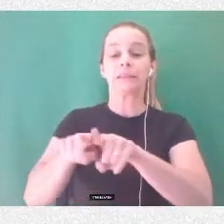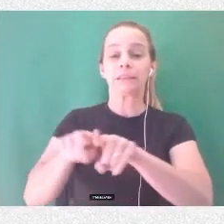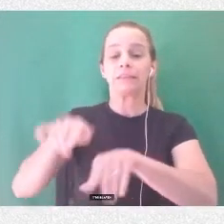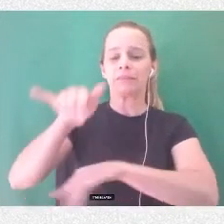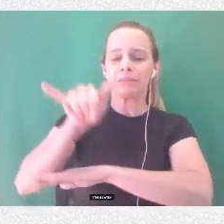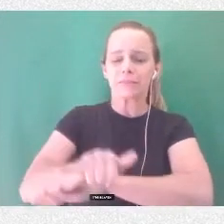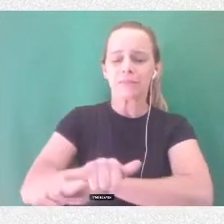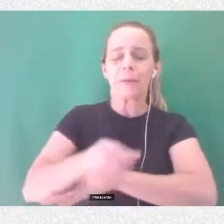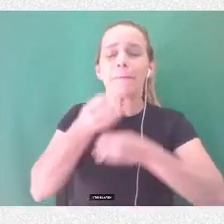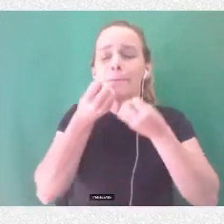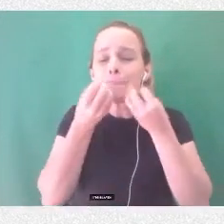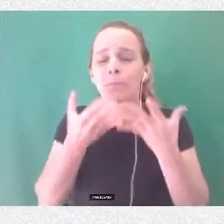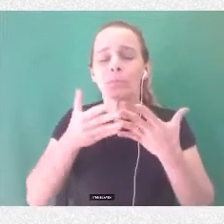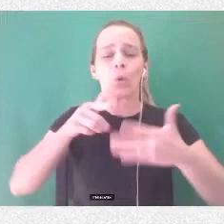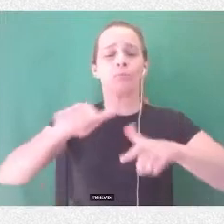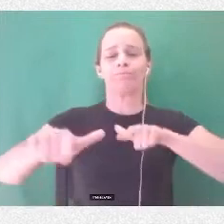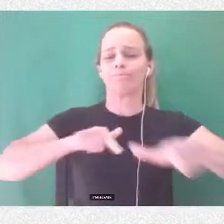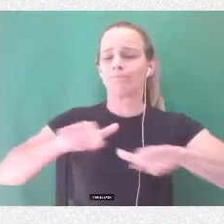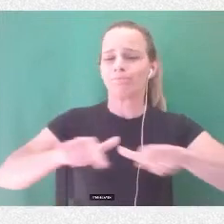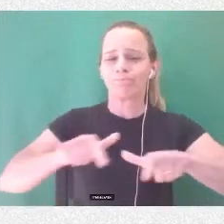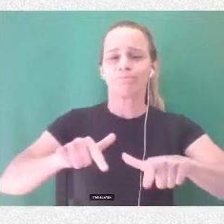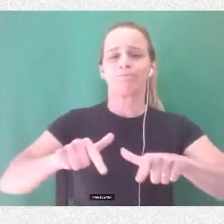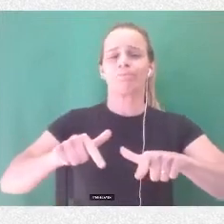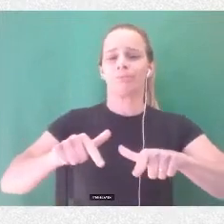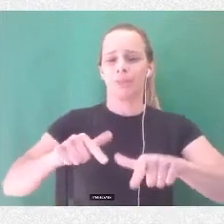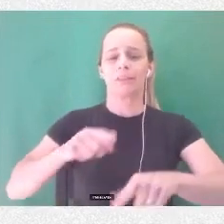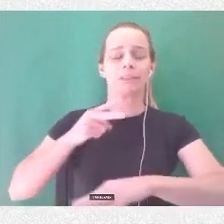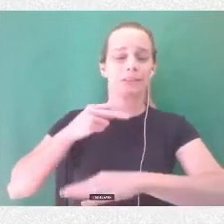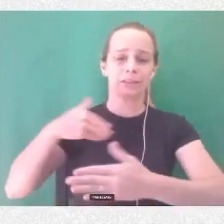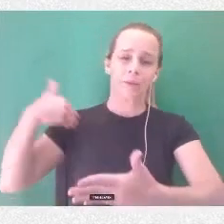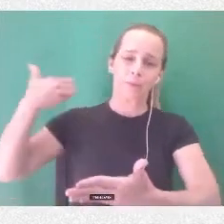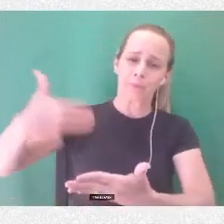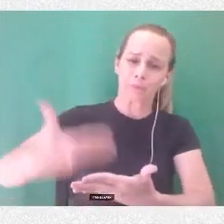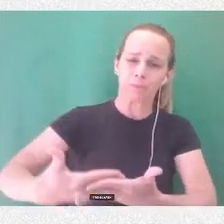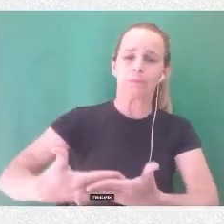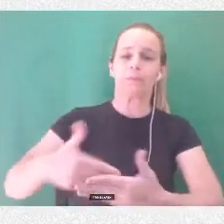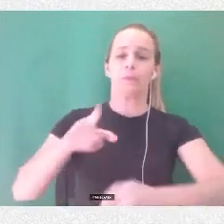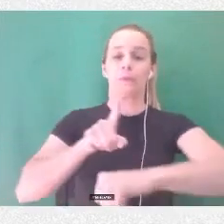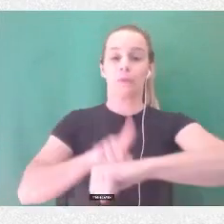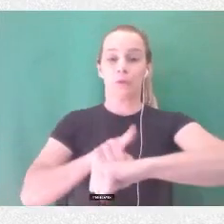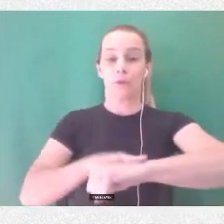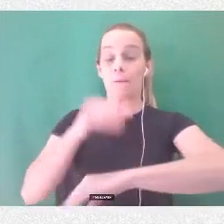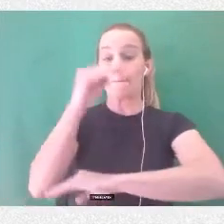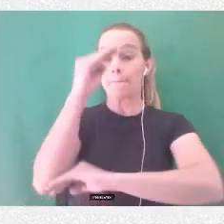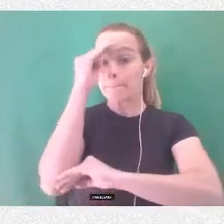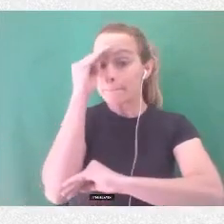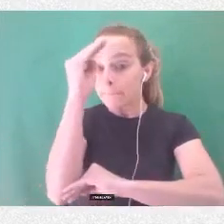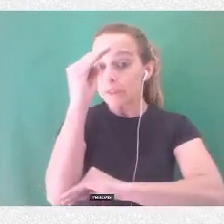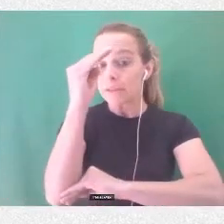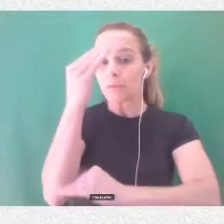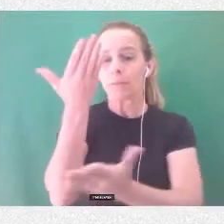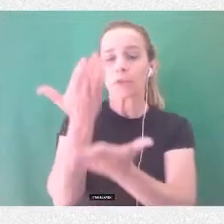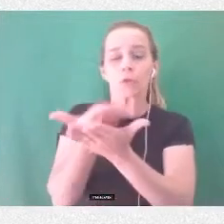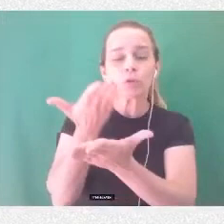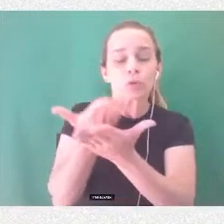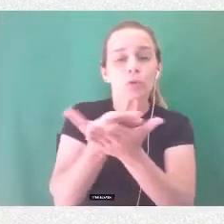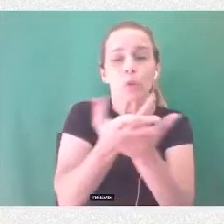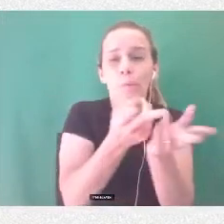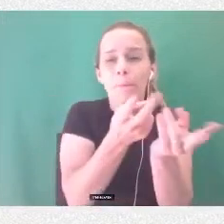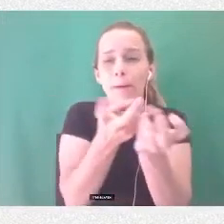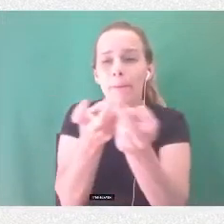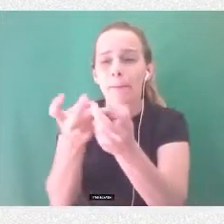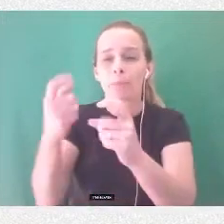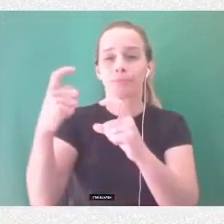Universidade Federal do Paraná tem tido durante esse tempo e principalmente nesse estudo observacional que a Pfizer